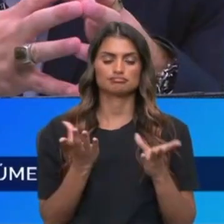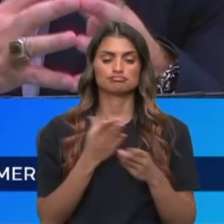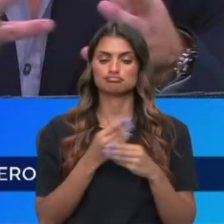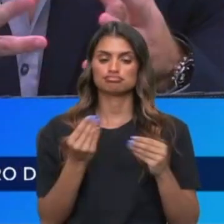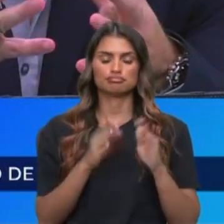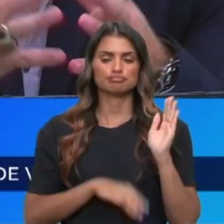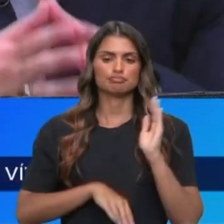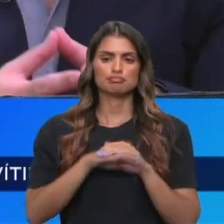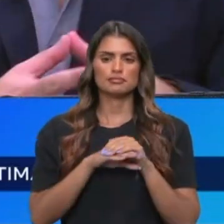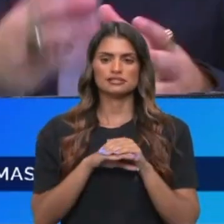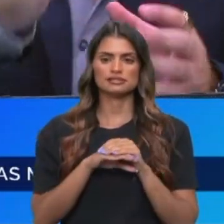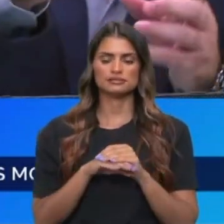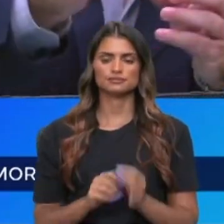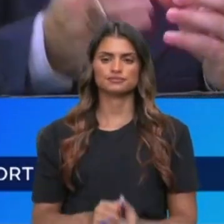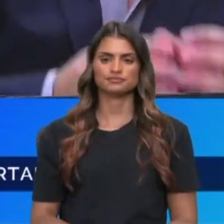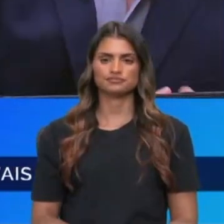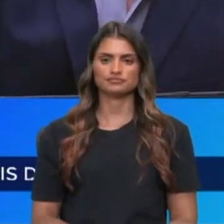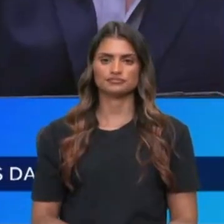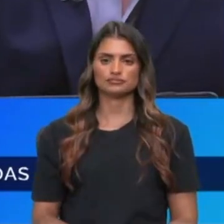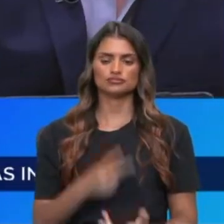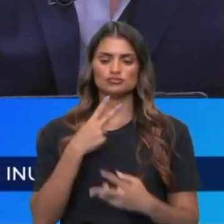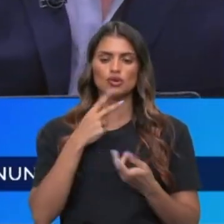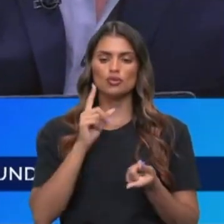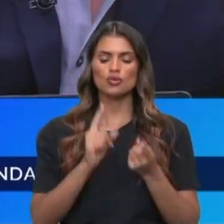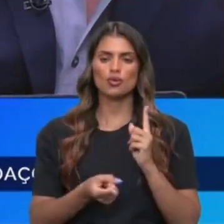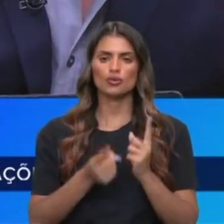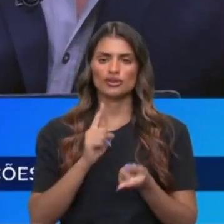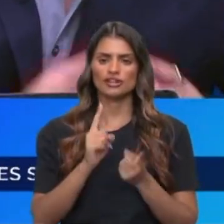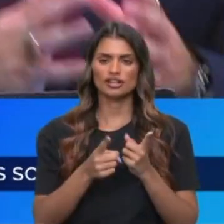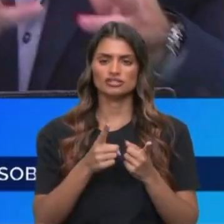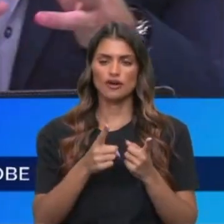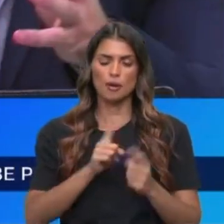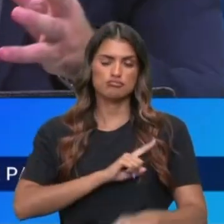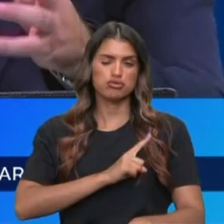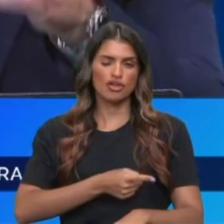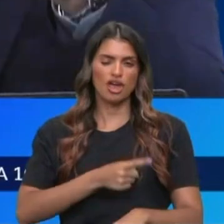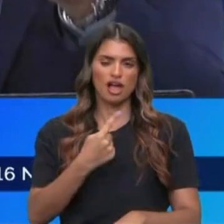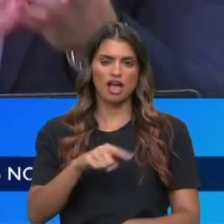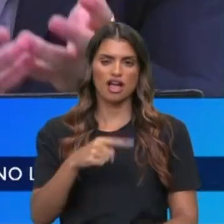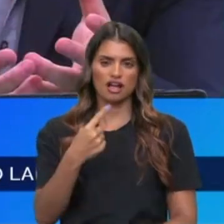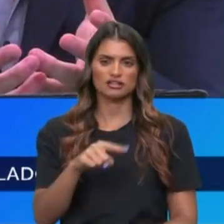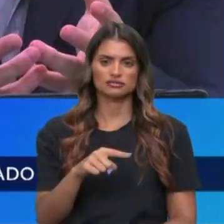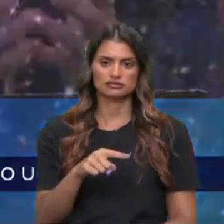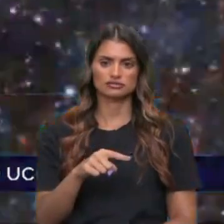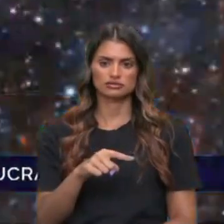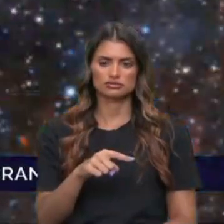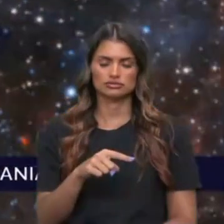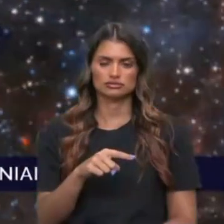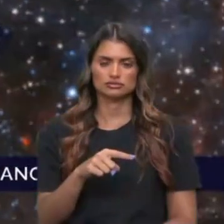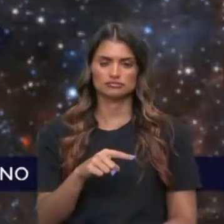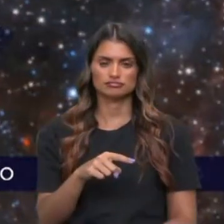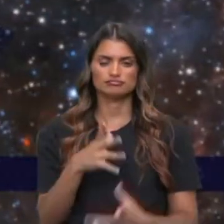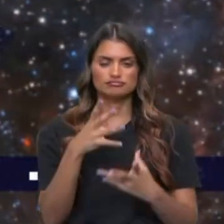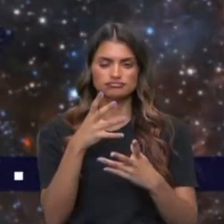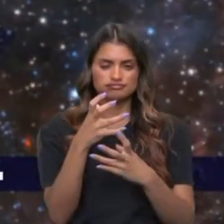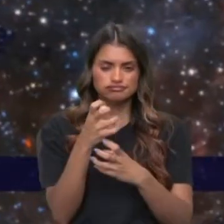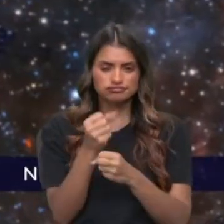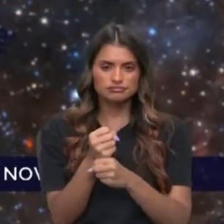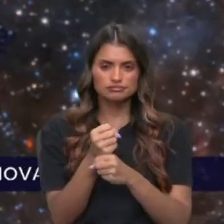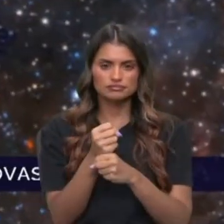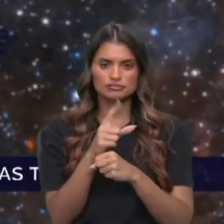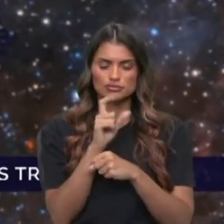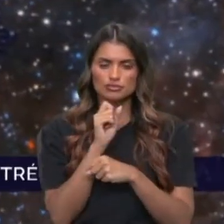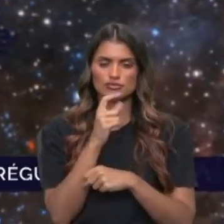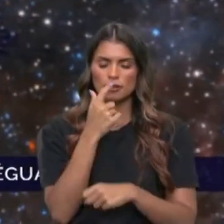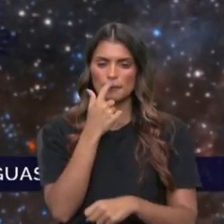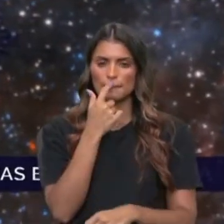digamos assim, às leis da física. O que eles descobriram foi que o campo magnético é tão poderoso, tão complexo em algumas zonas que consegue estar em luta